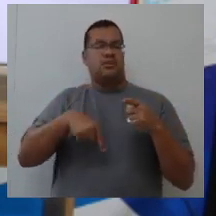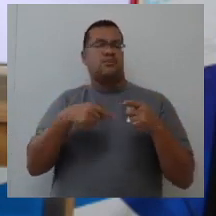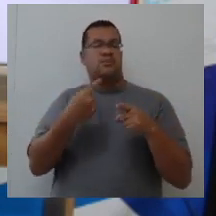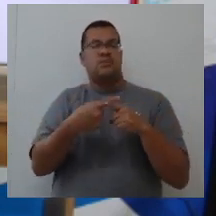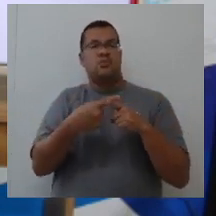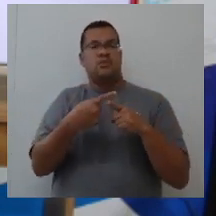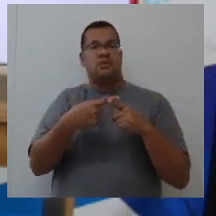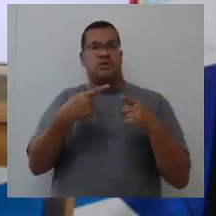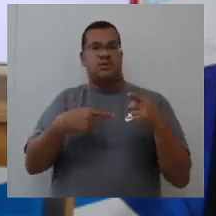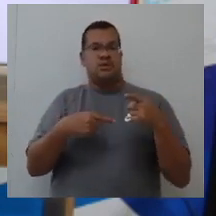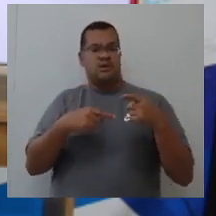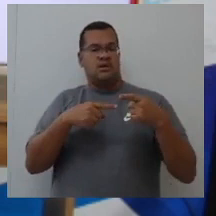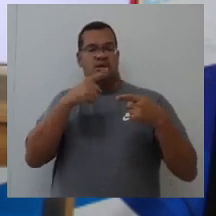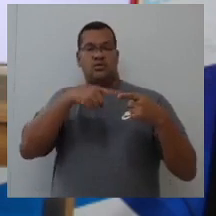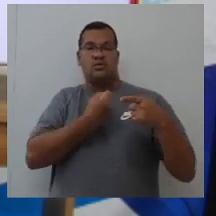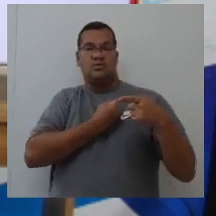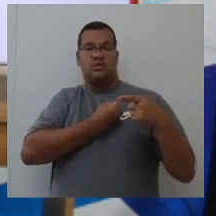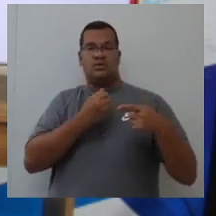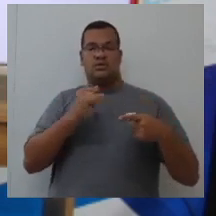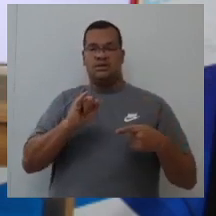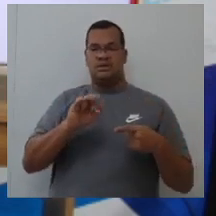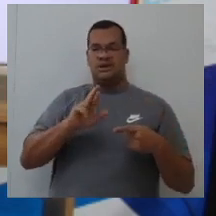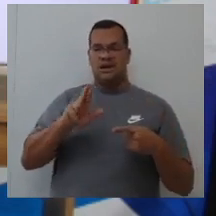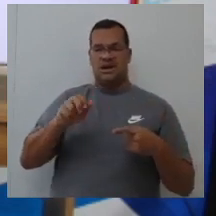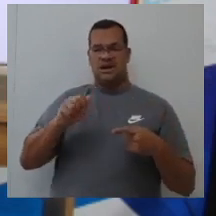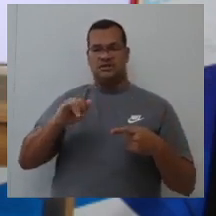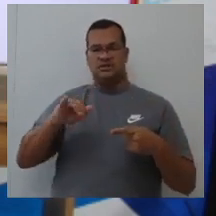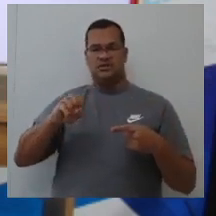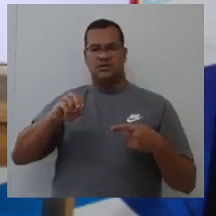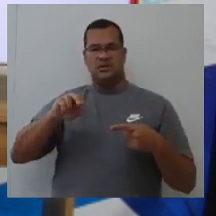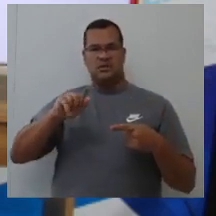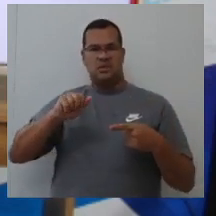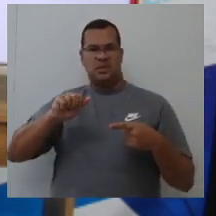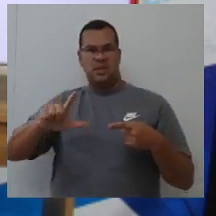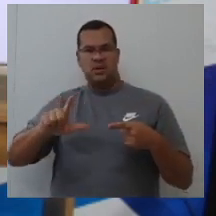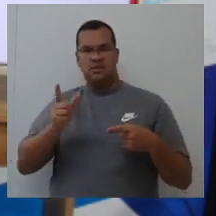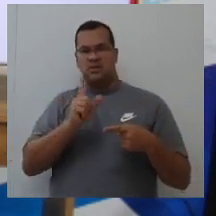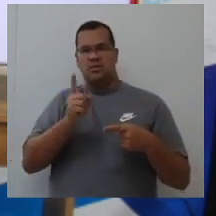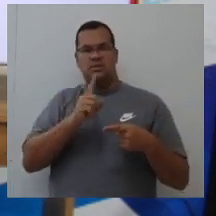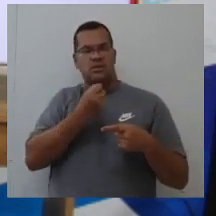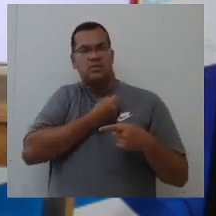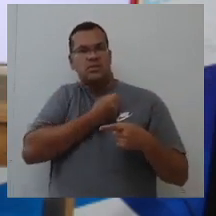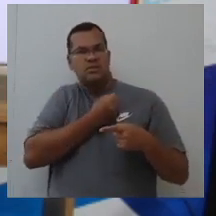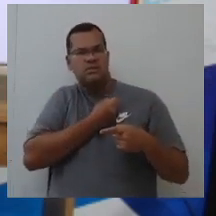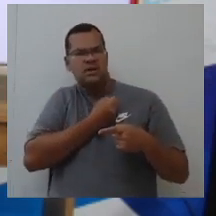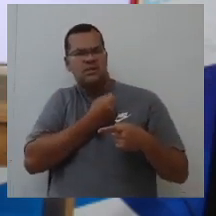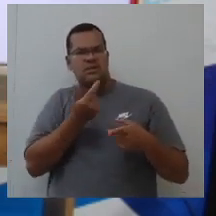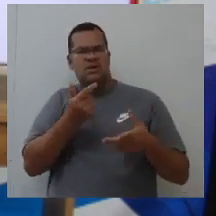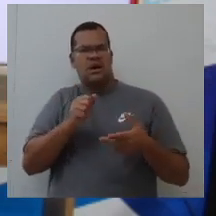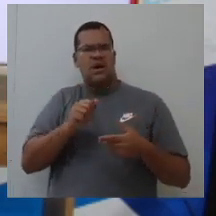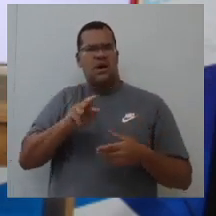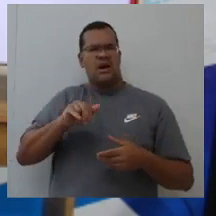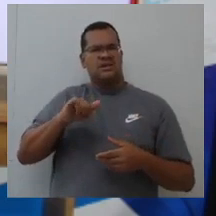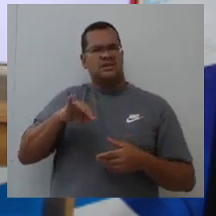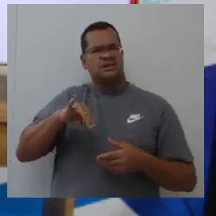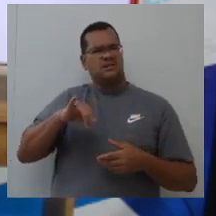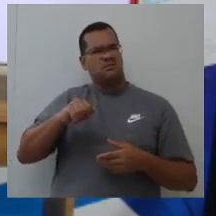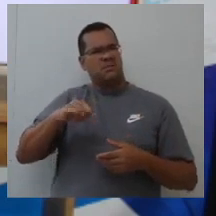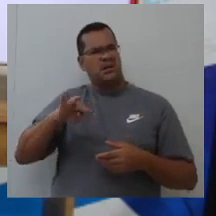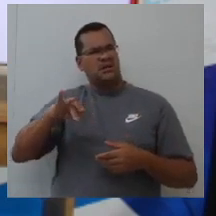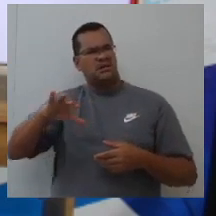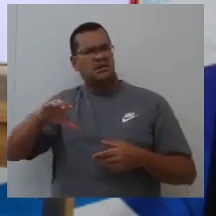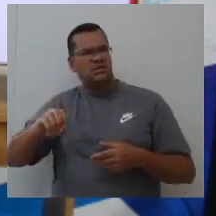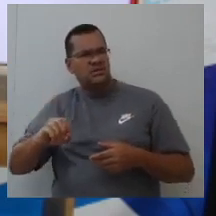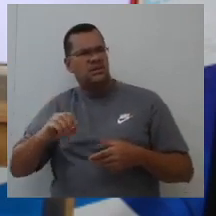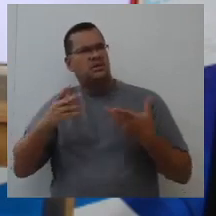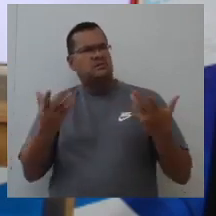fenômeno do número irracional não é aritmético. E o que seria, então? Como seria esse